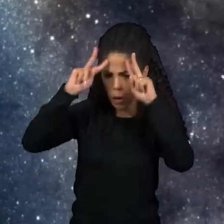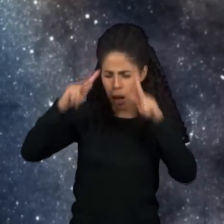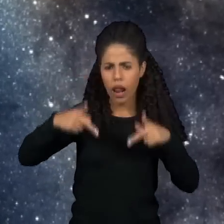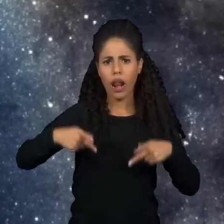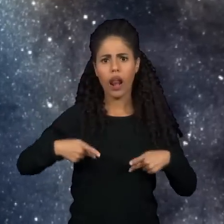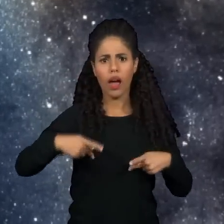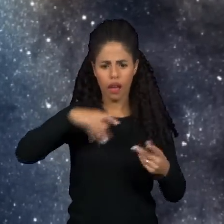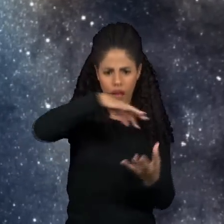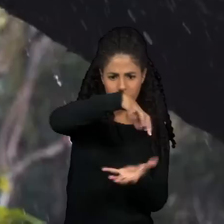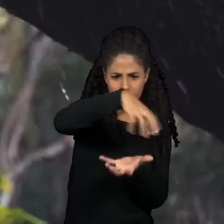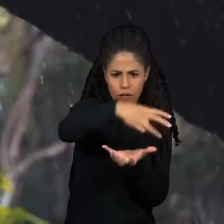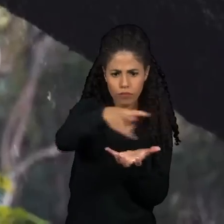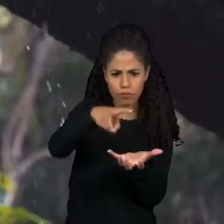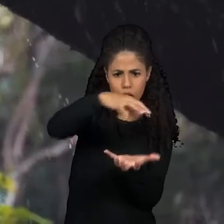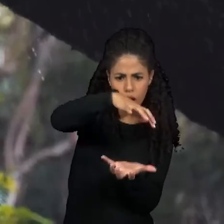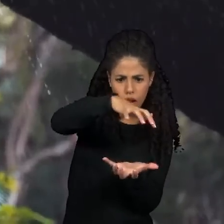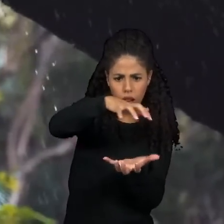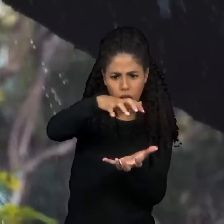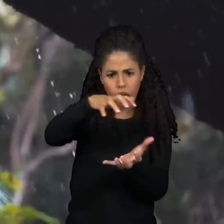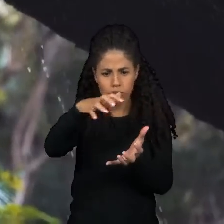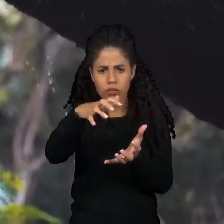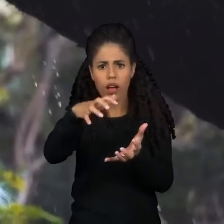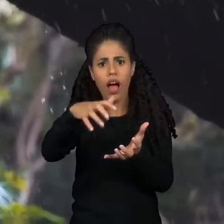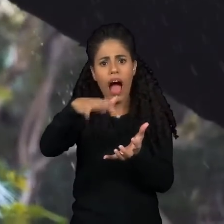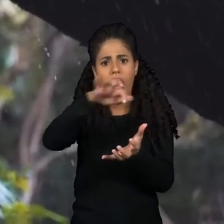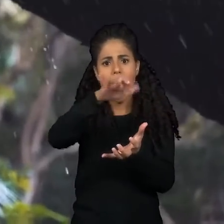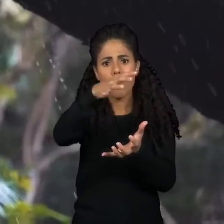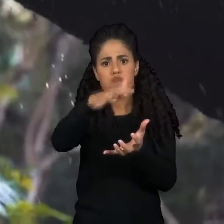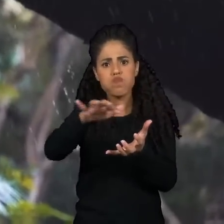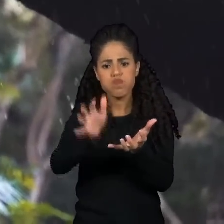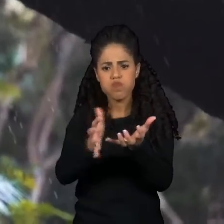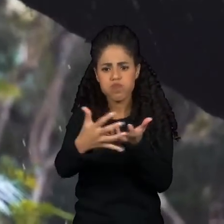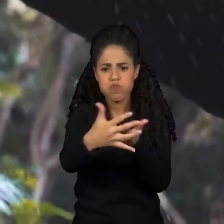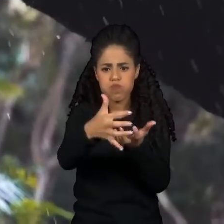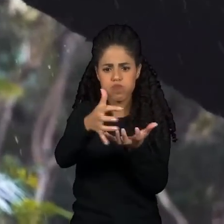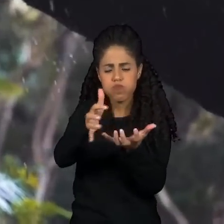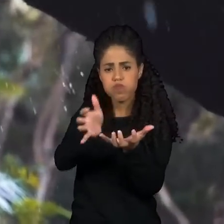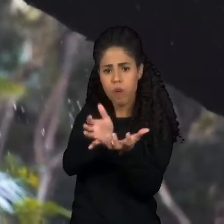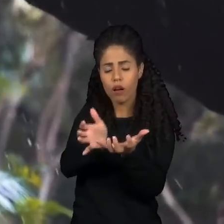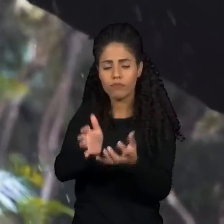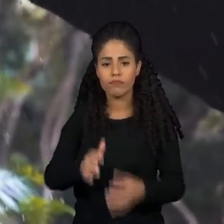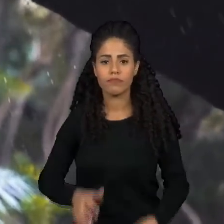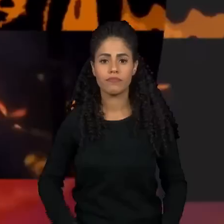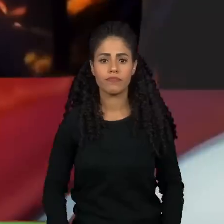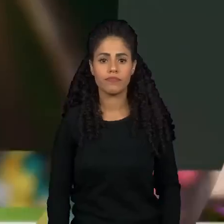o eixo da Terra por causa da retirada de água subterrânea.